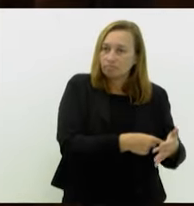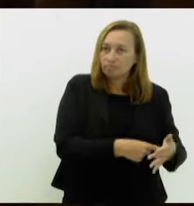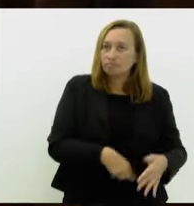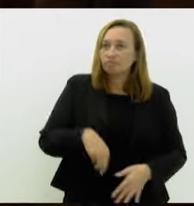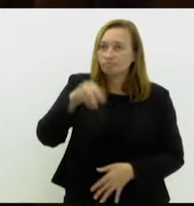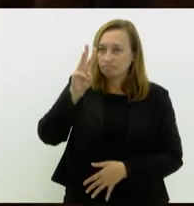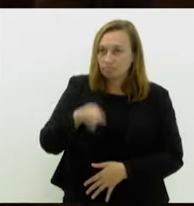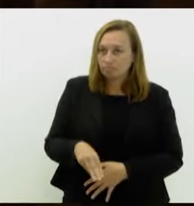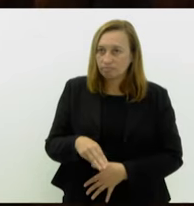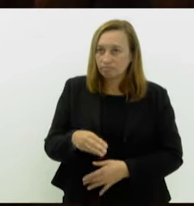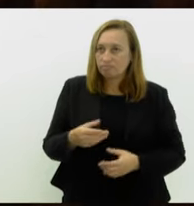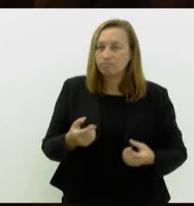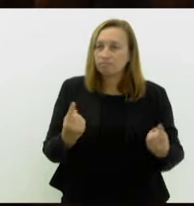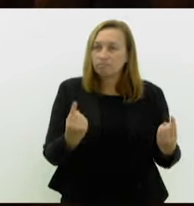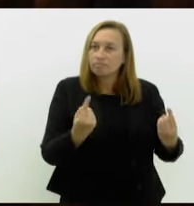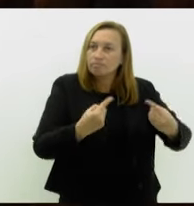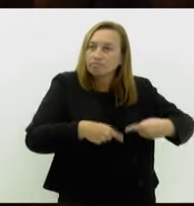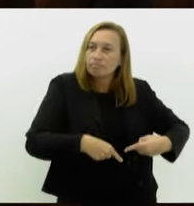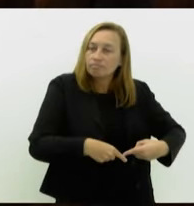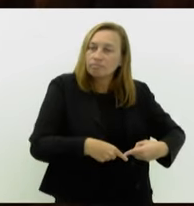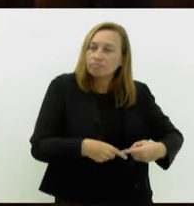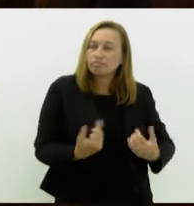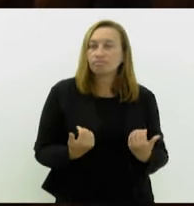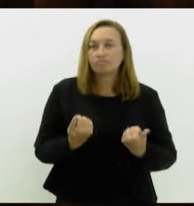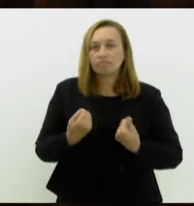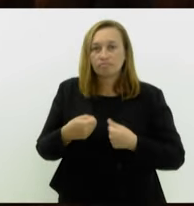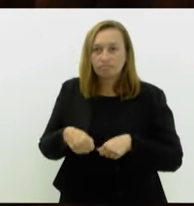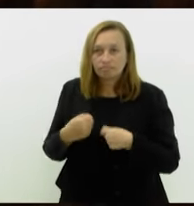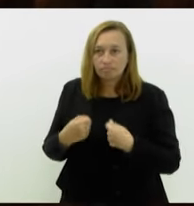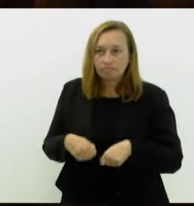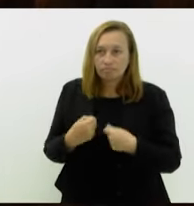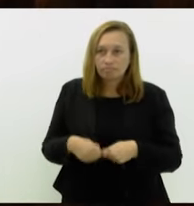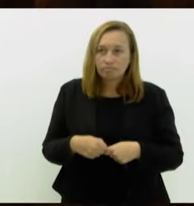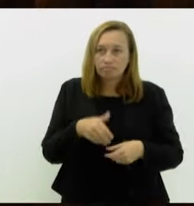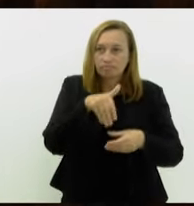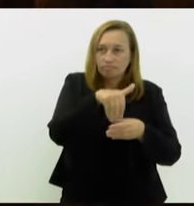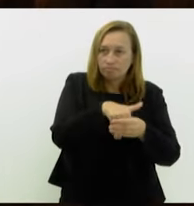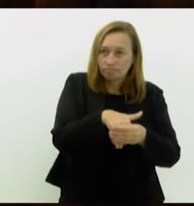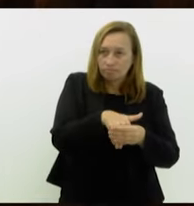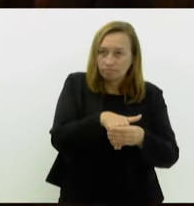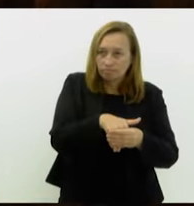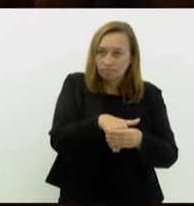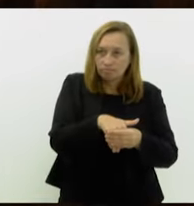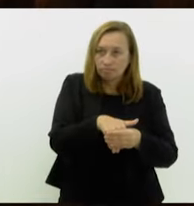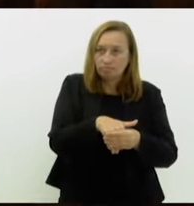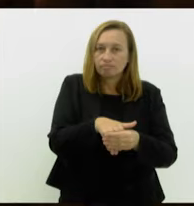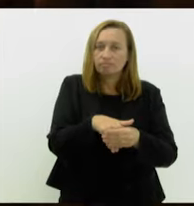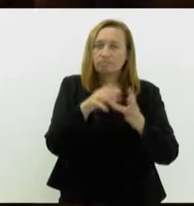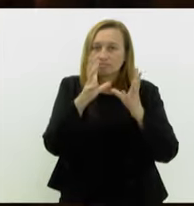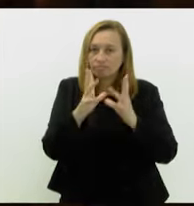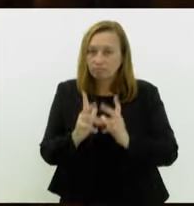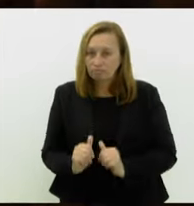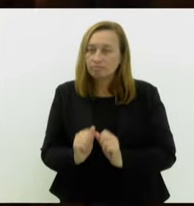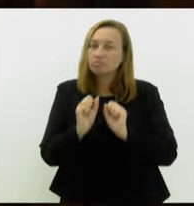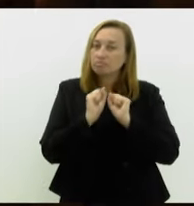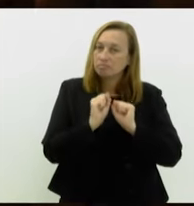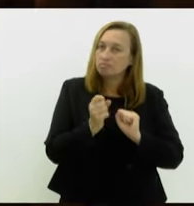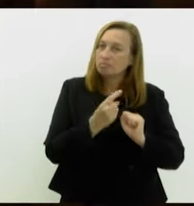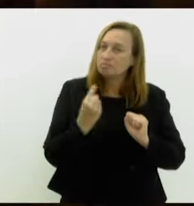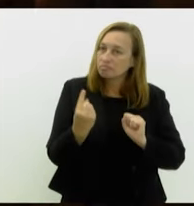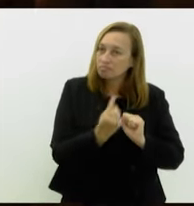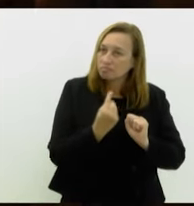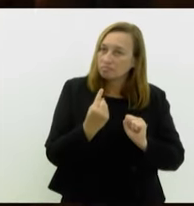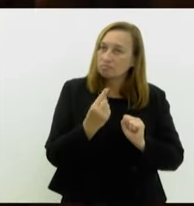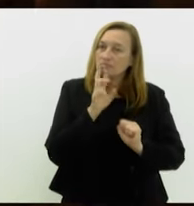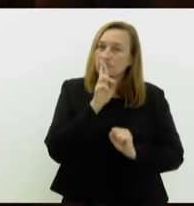ousar desafiar a necessidade de eleições limpas para que nós possamos ter